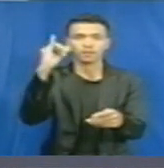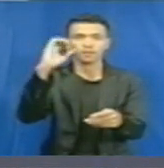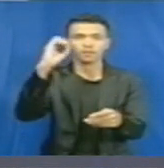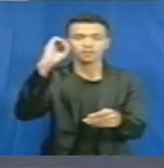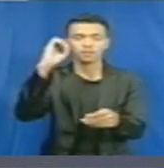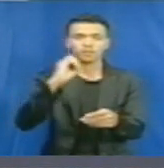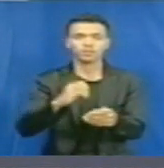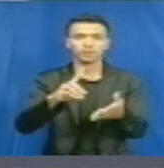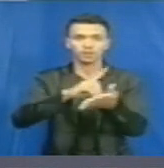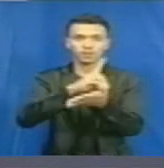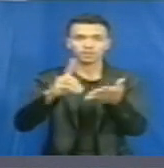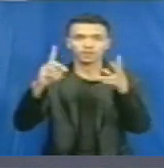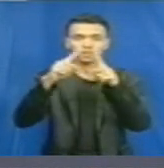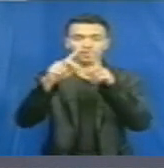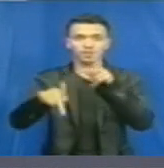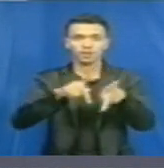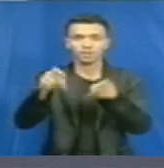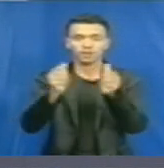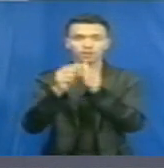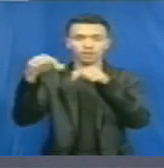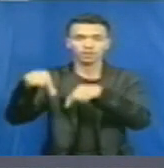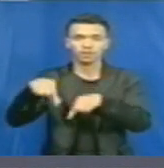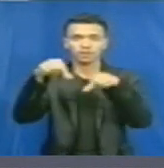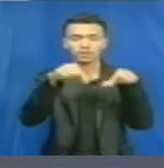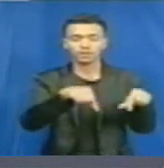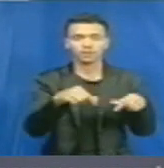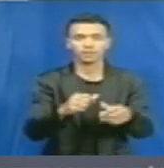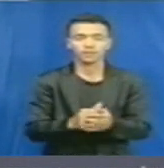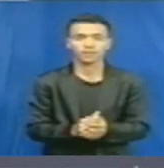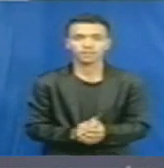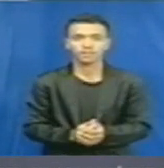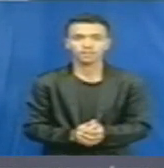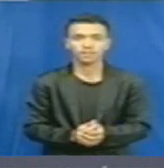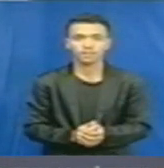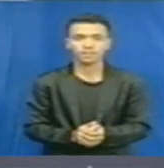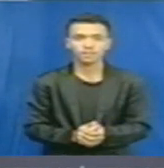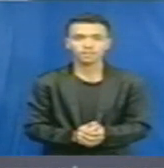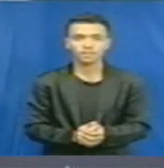discrimina e marro deficiência. E da campanha da informação completa, o seu município Ainarro.